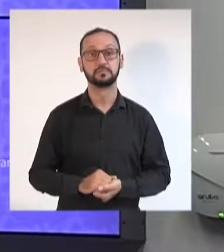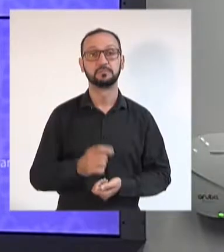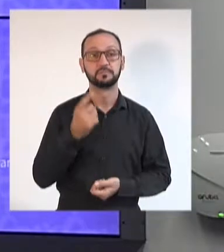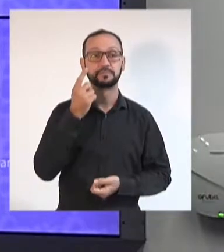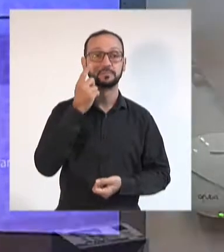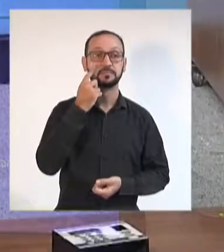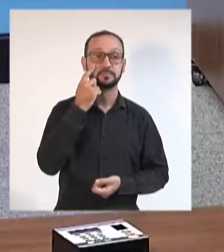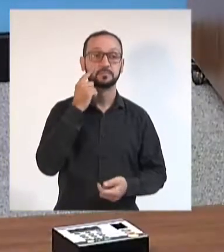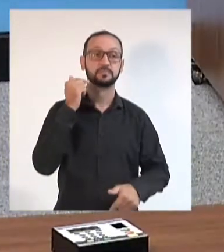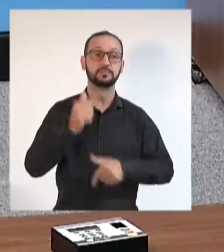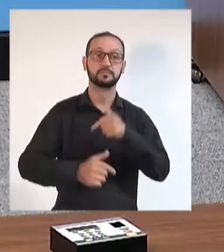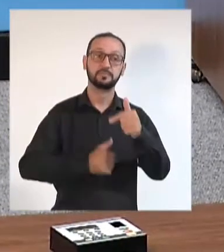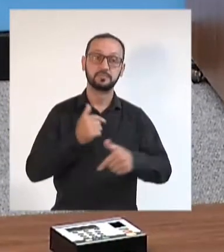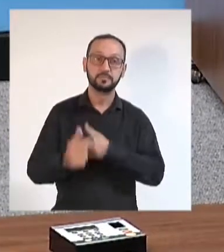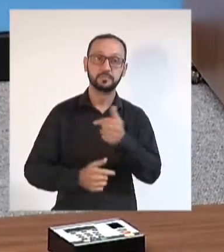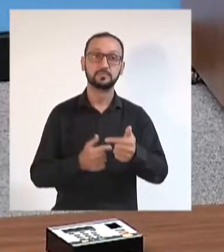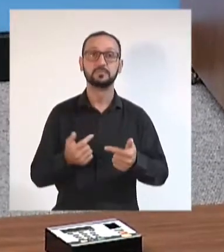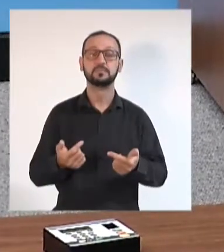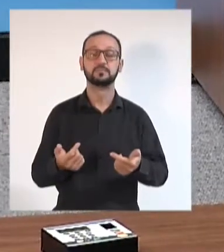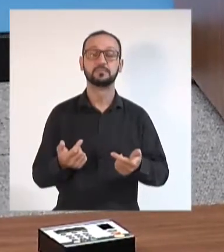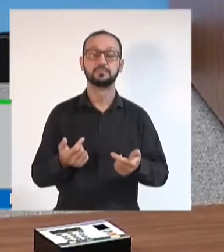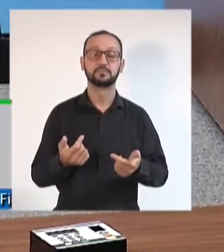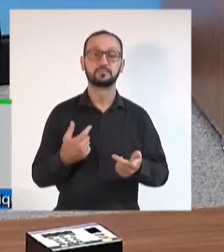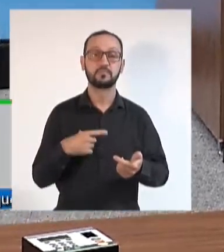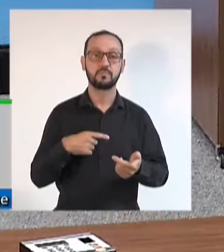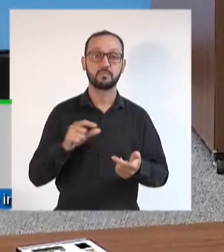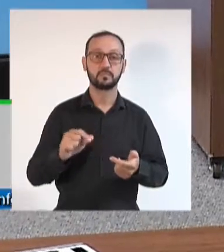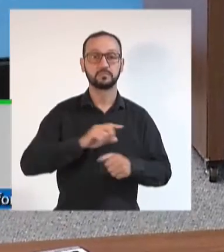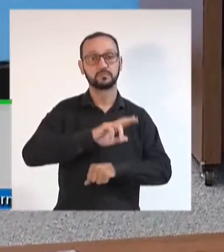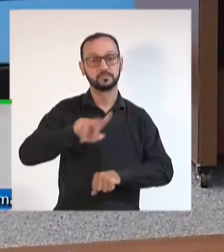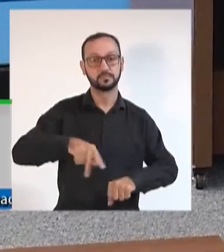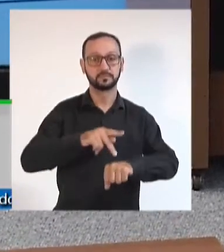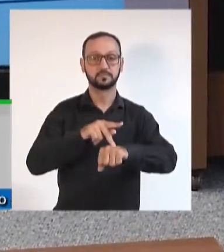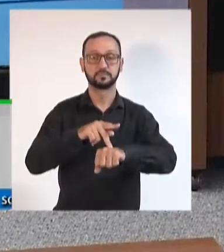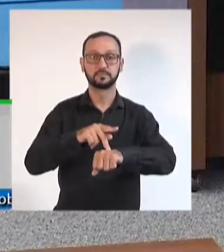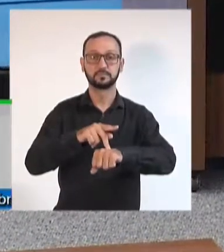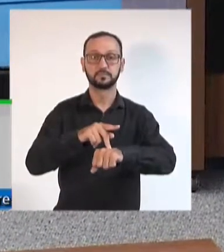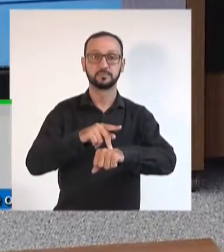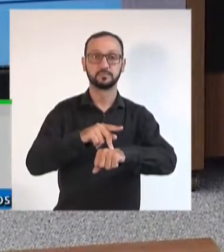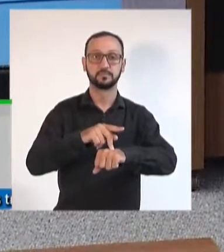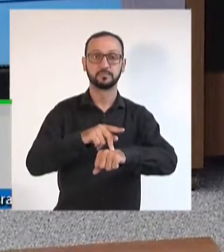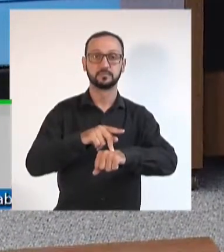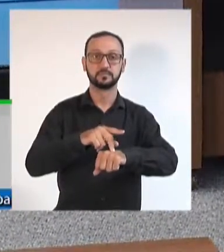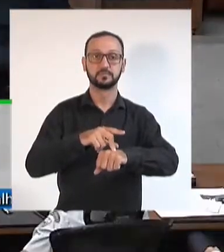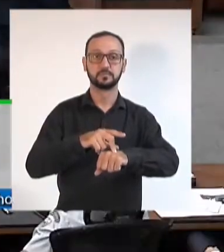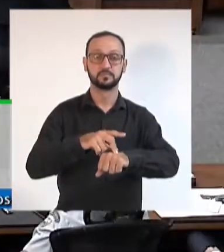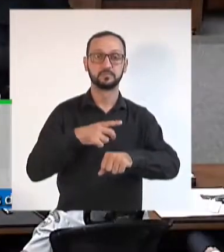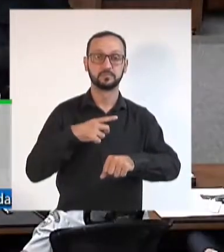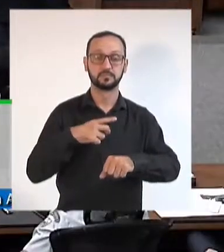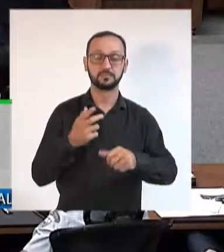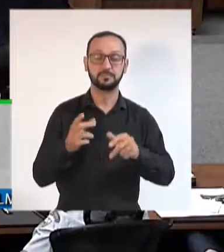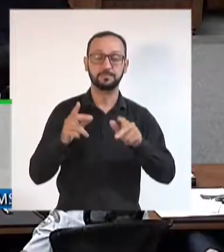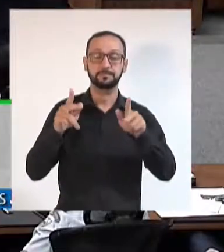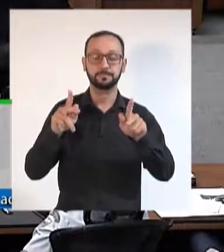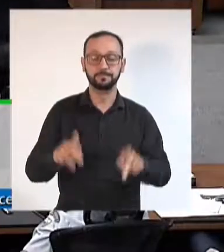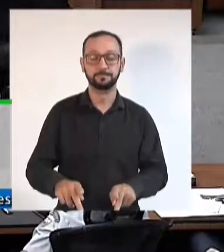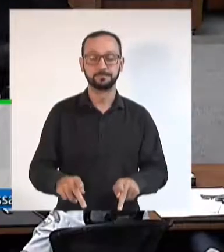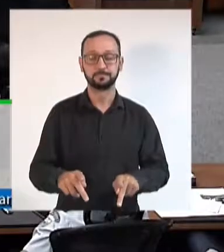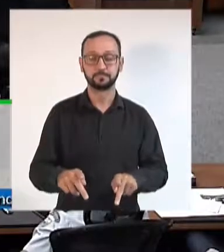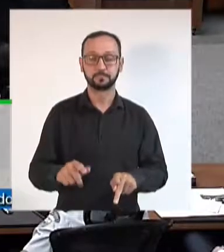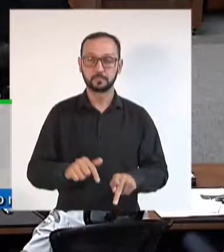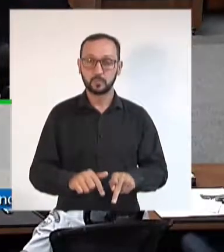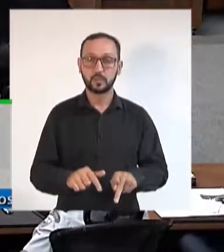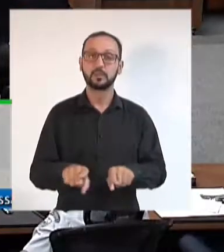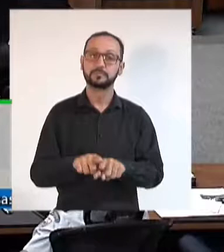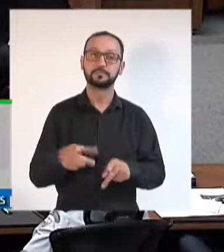vemos trabalhos e trabalhos em todo o país, né, de públicas e privadas, né, à frente.